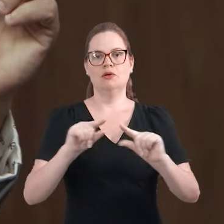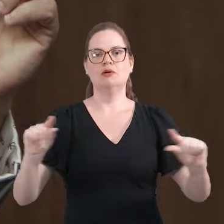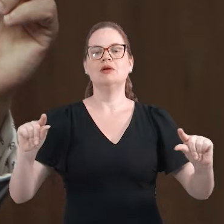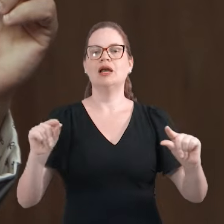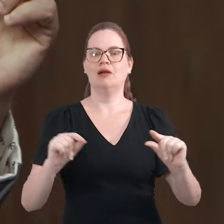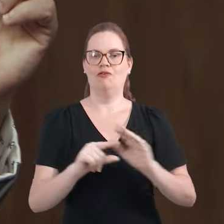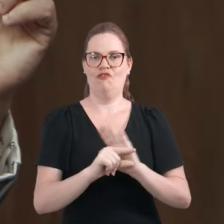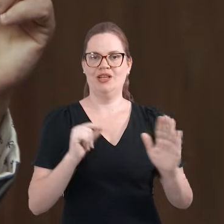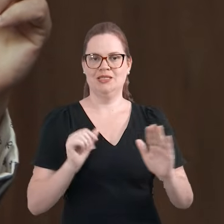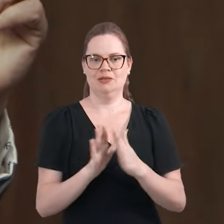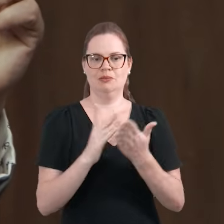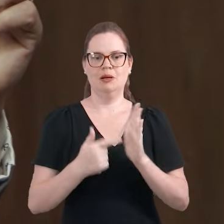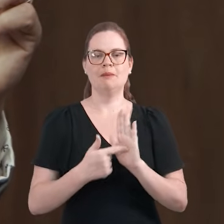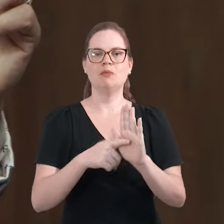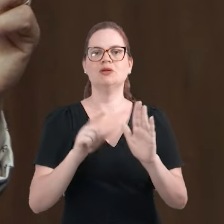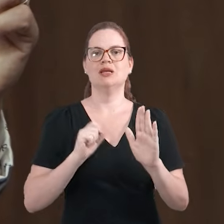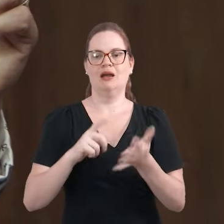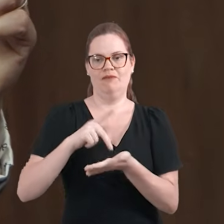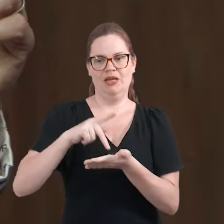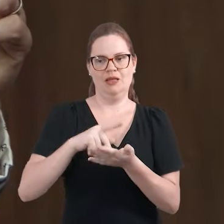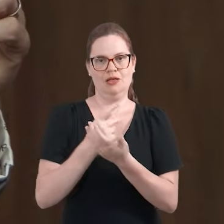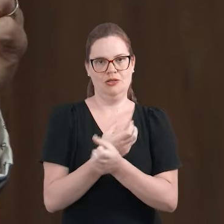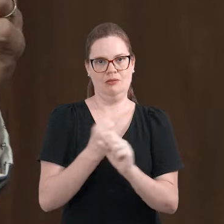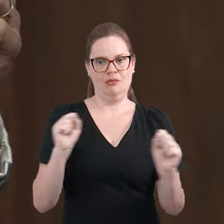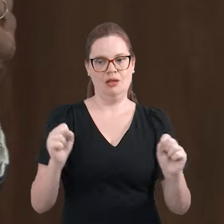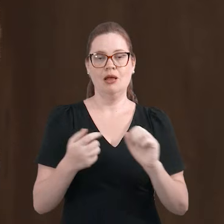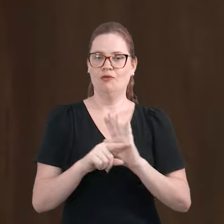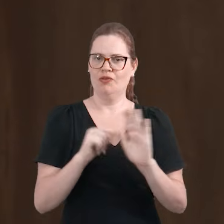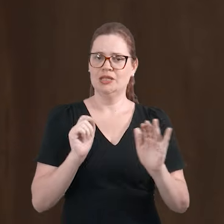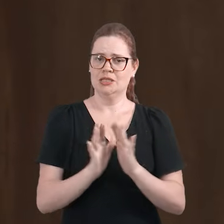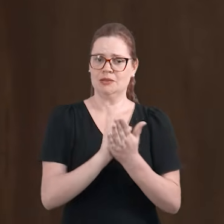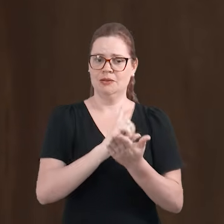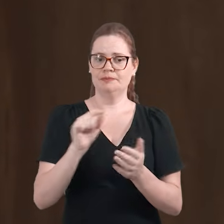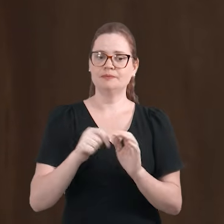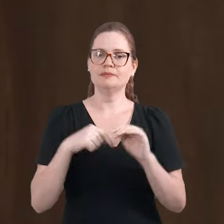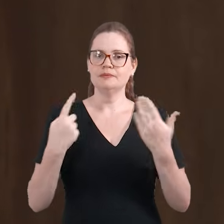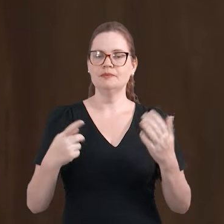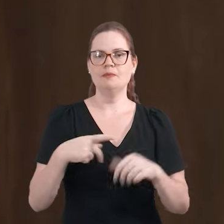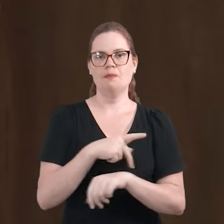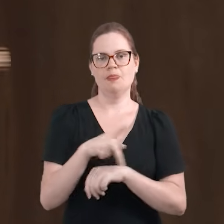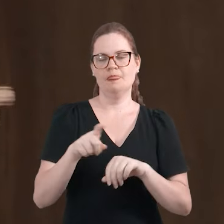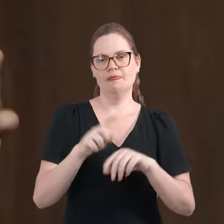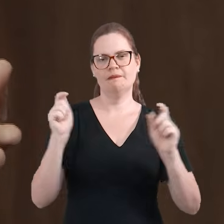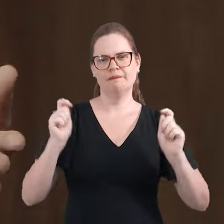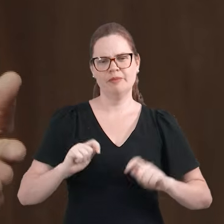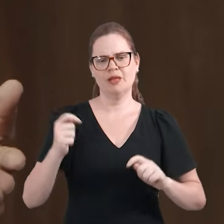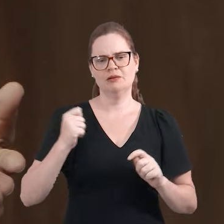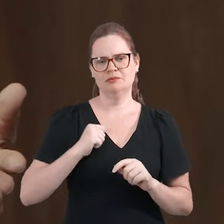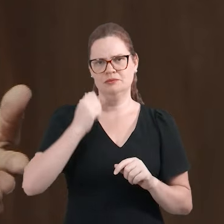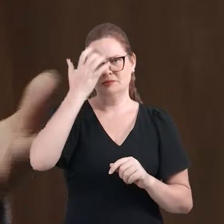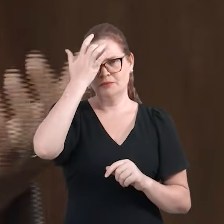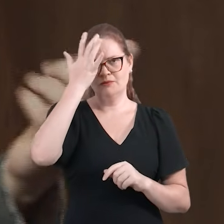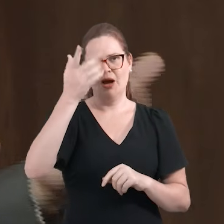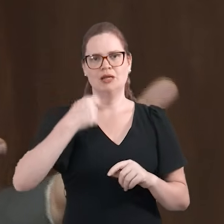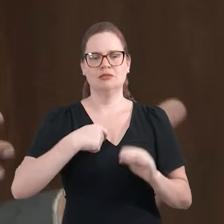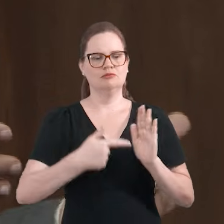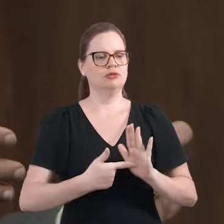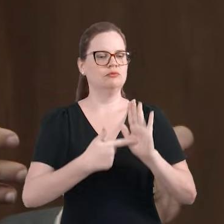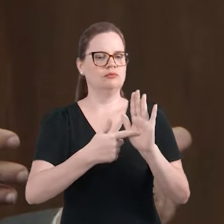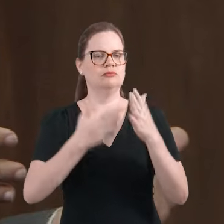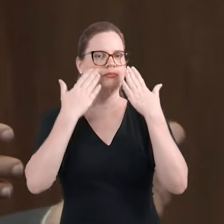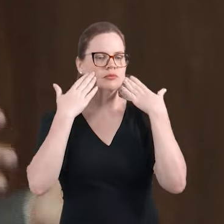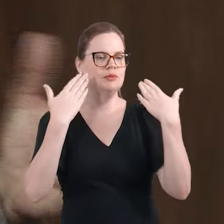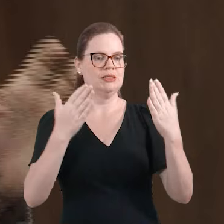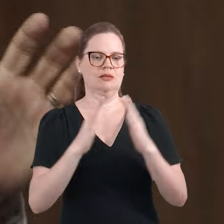libertará. Não é verdade? Então, assim, é um país que tem uma certa facilidade de se apresentar a obra. E nós temos lá na